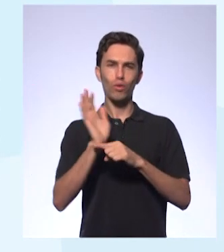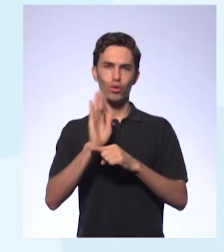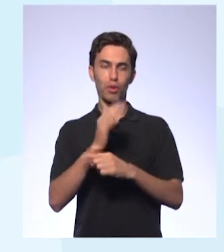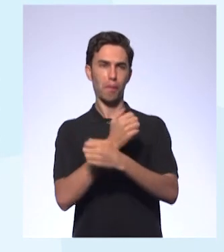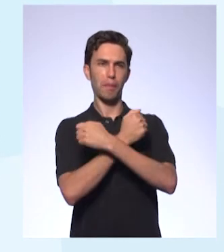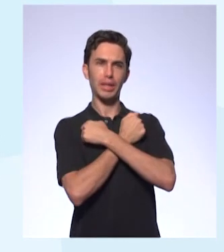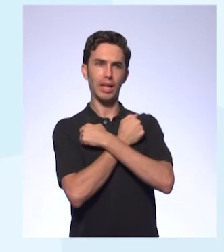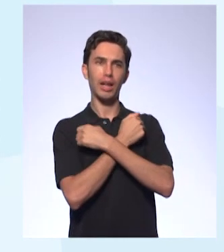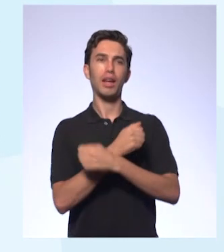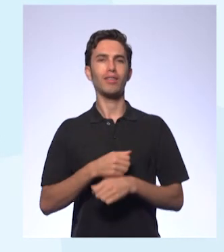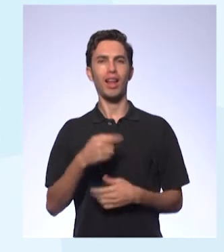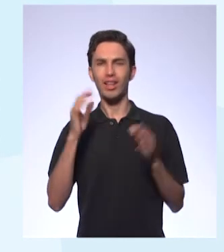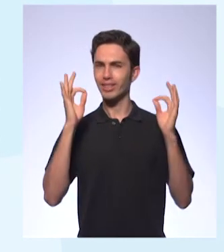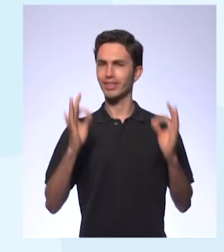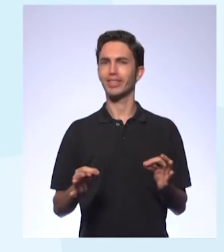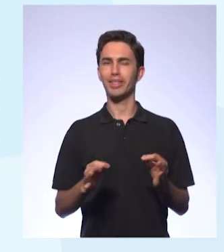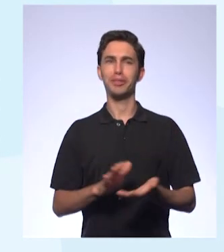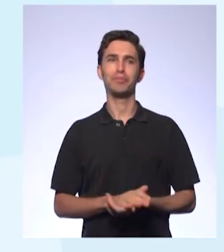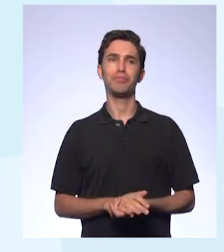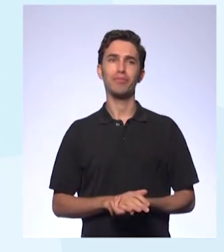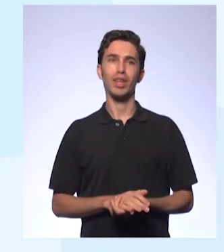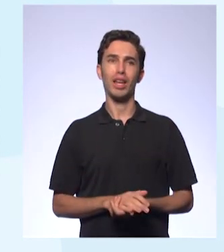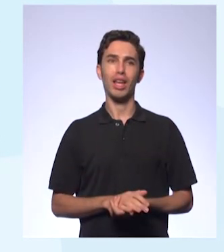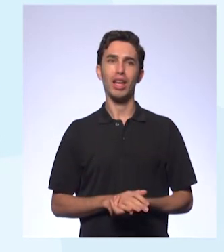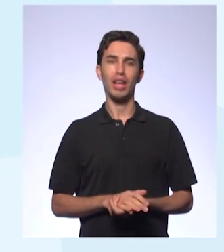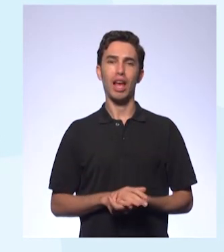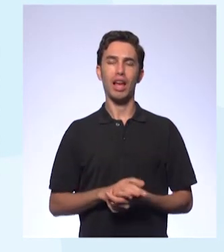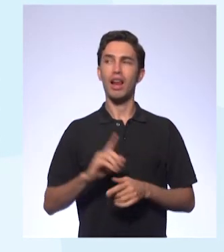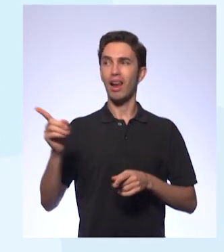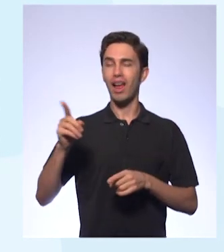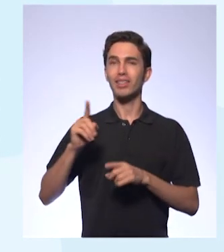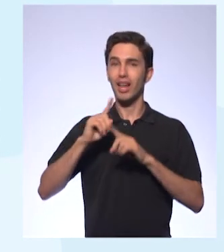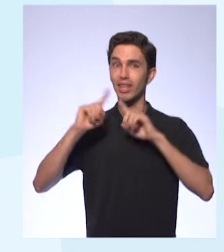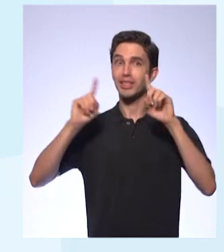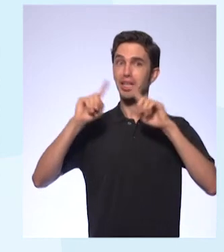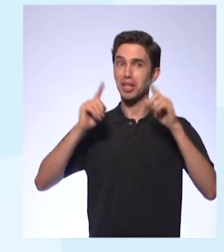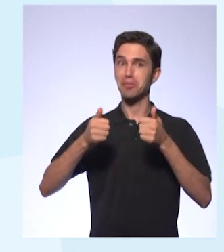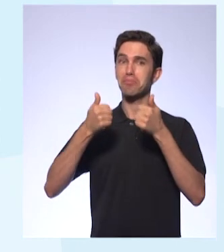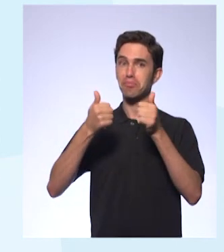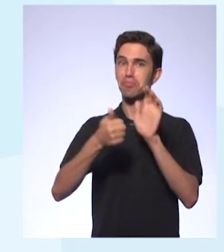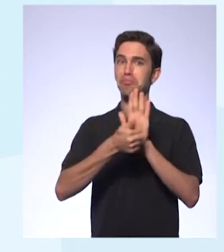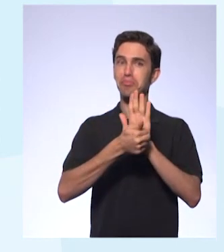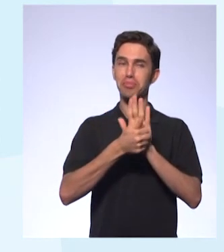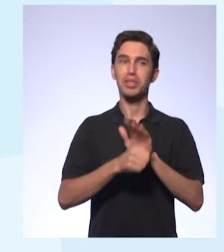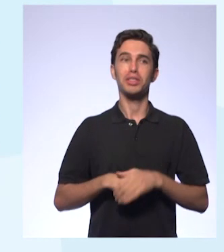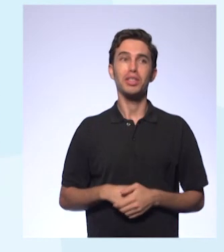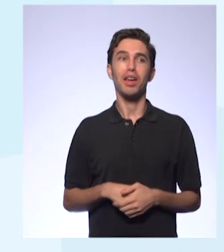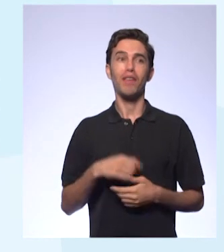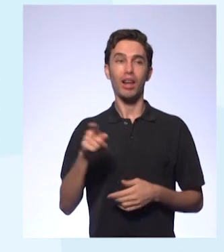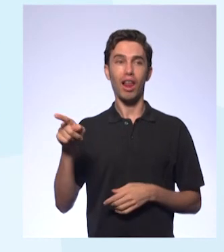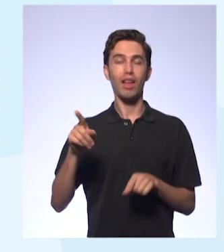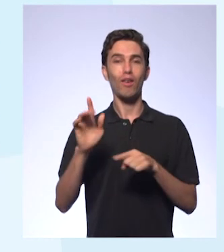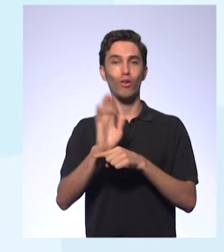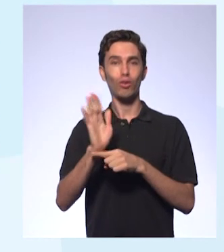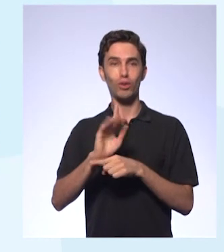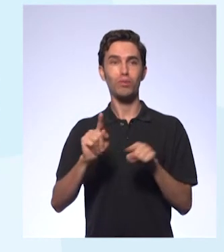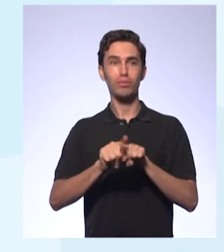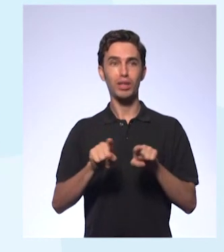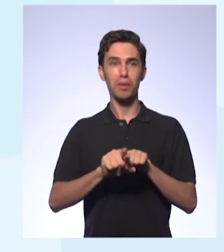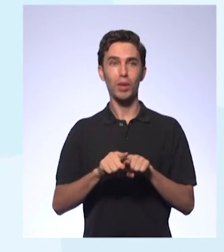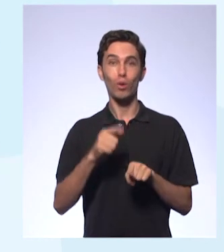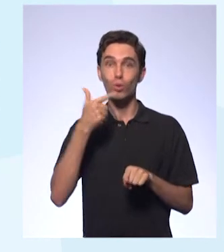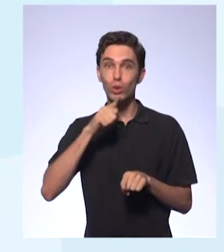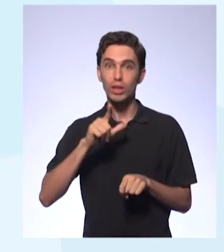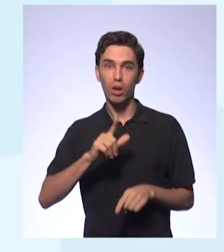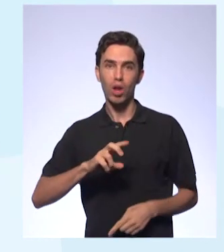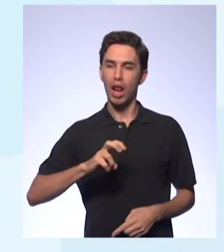é indiscutível. E, além das críticas positivas, o longa conquistou a marca de